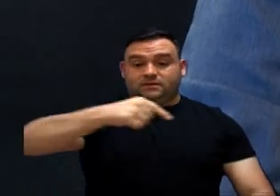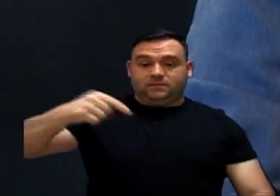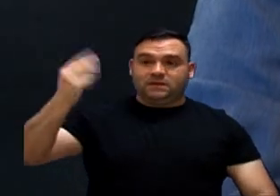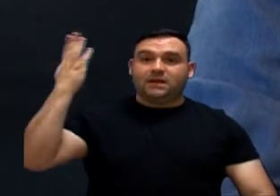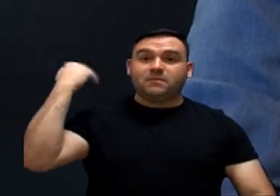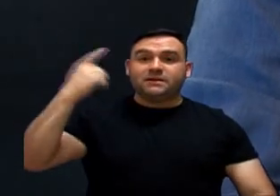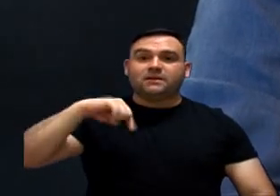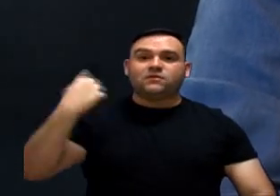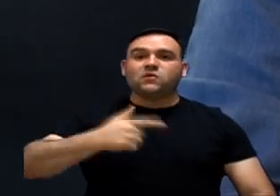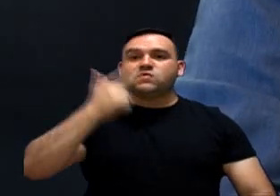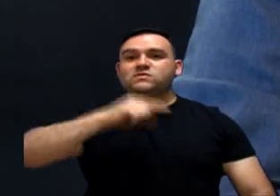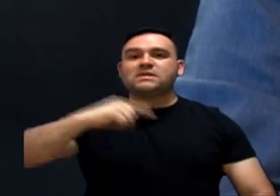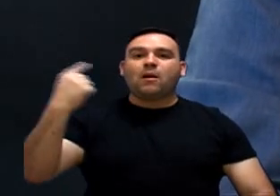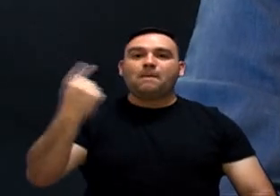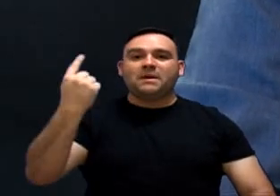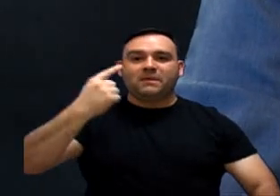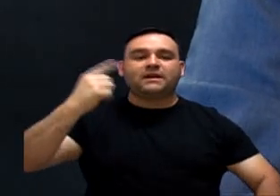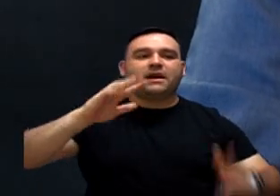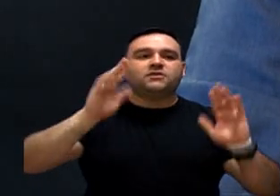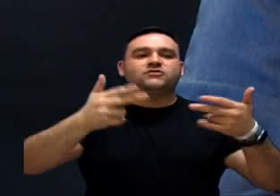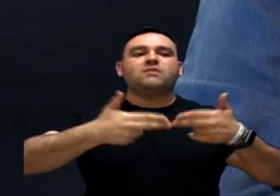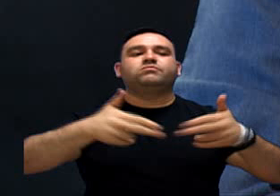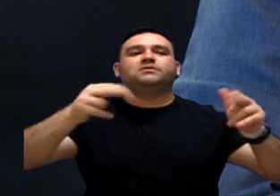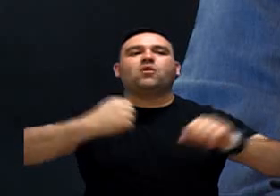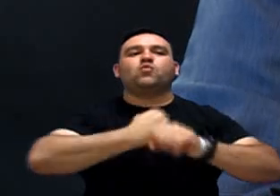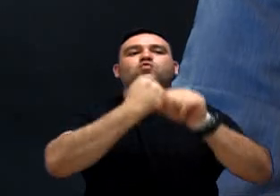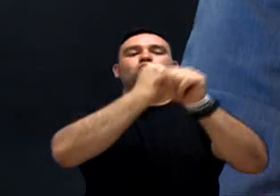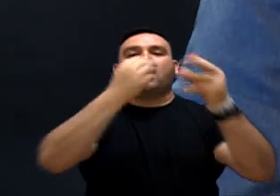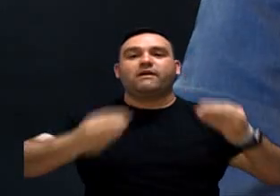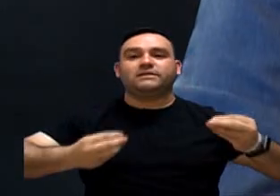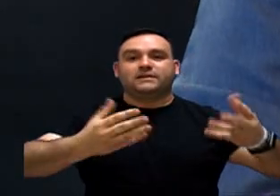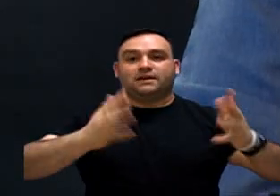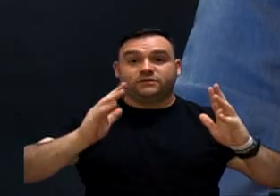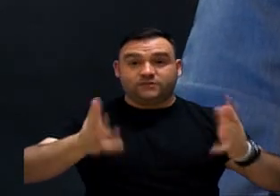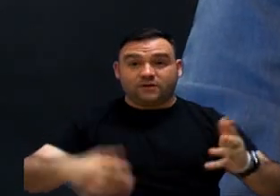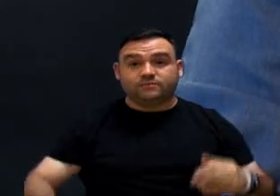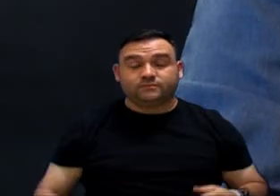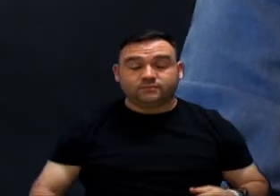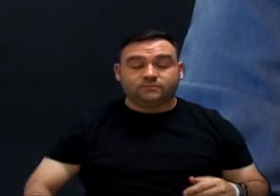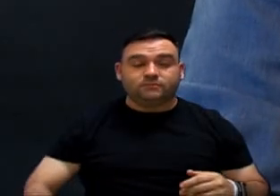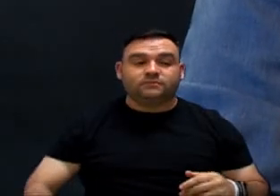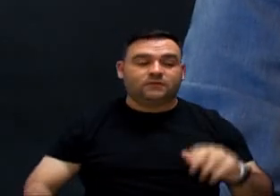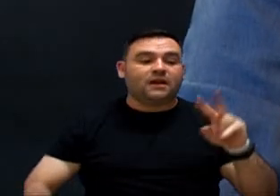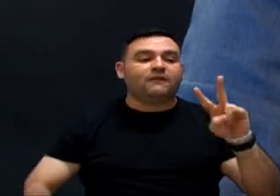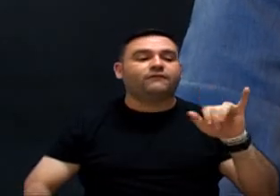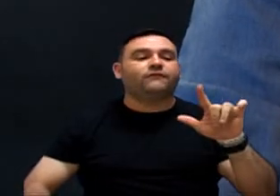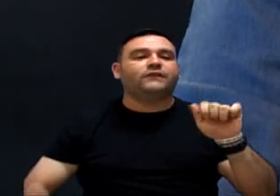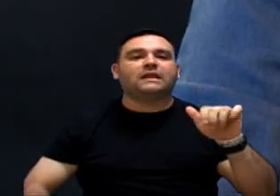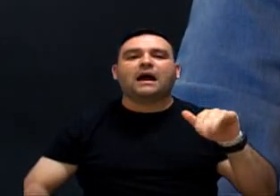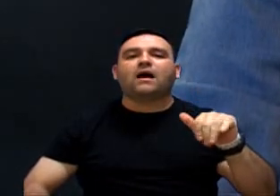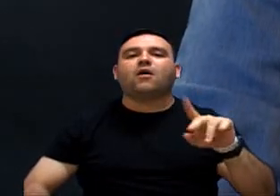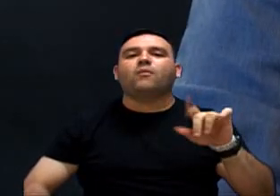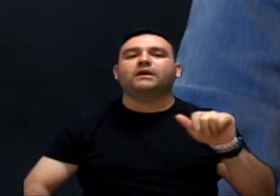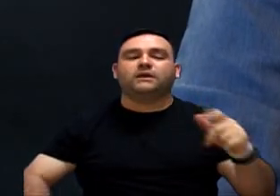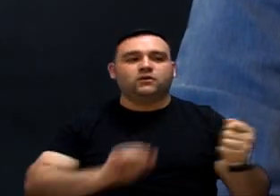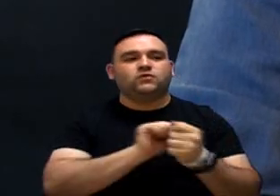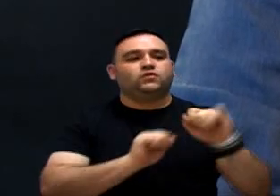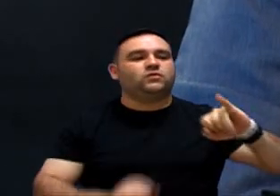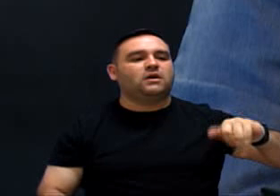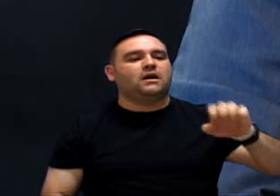passada, tivemos a felicidade da primeira ter sido construída e entregue. Da Vila Almeida, isso eu fiz junto com a